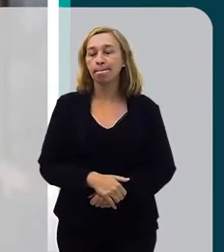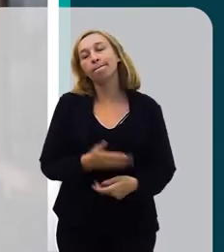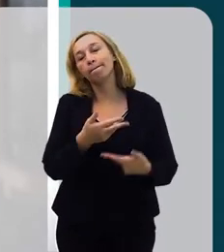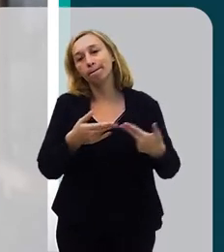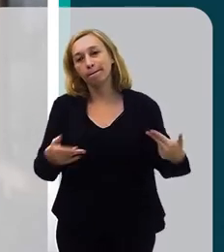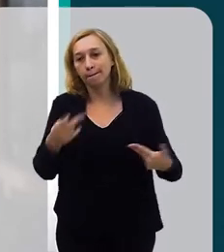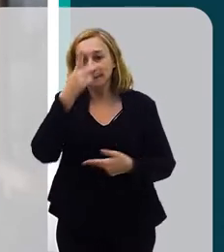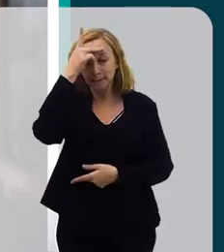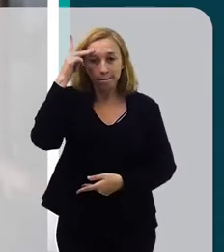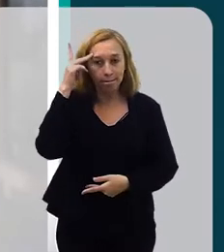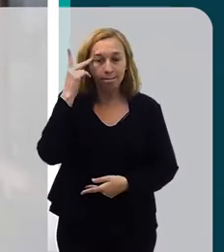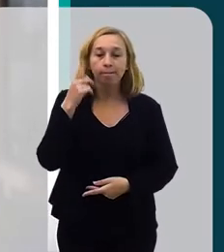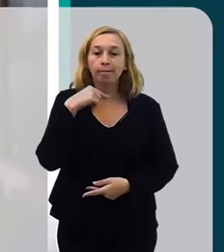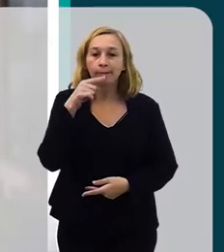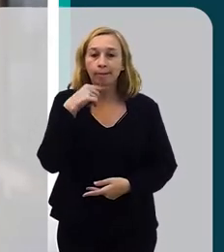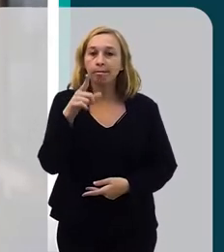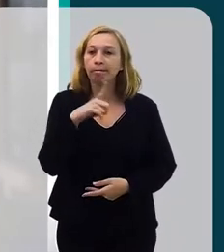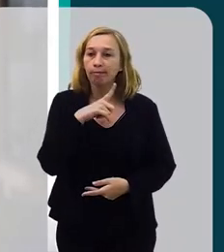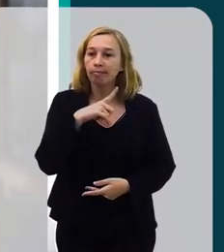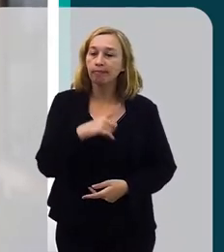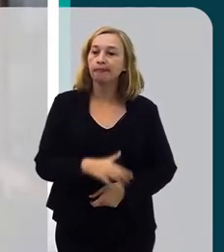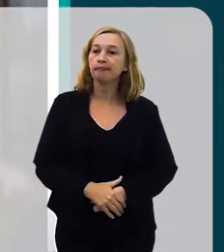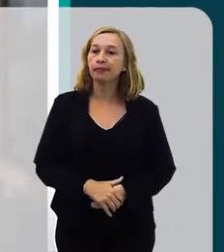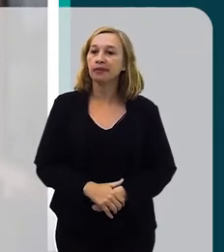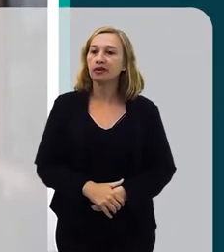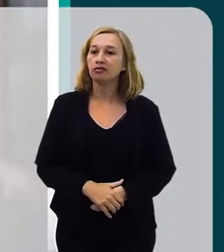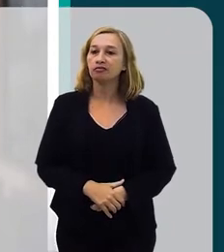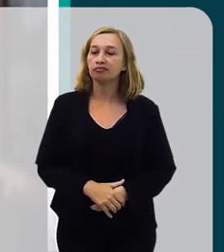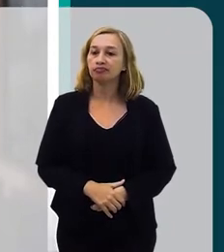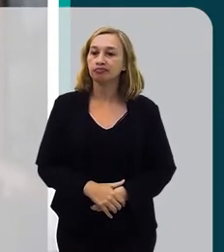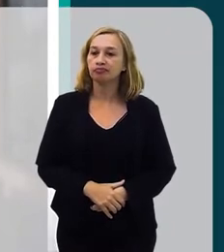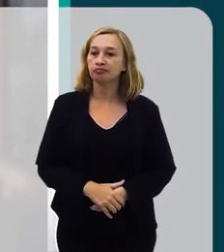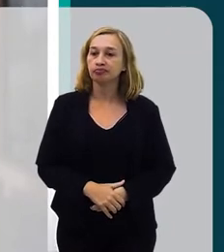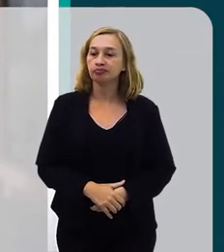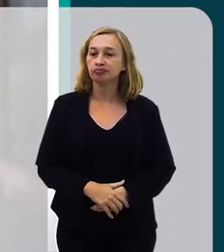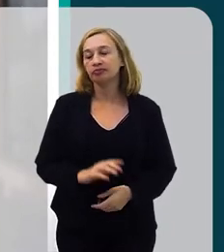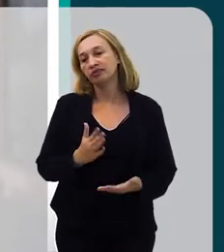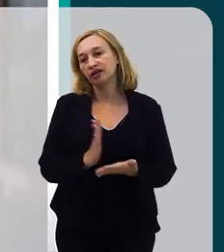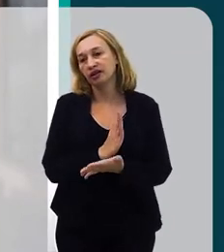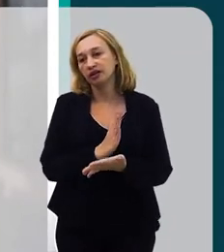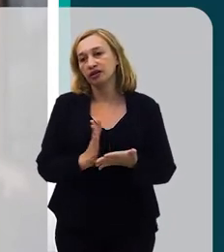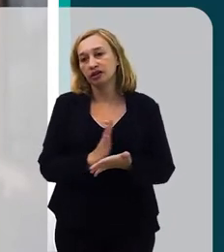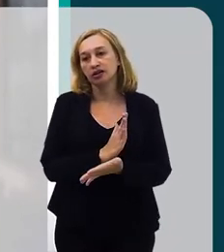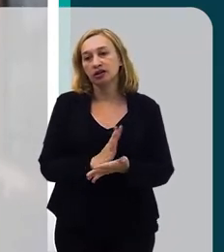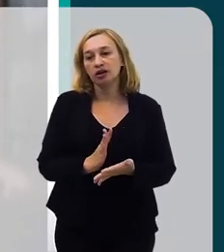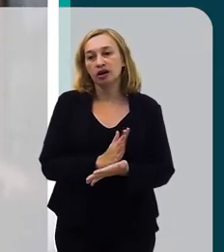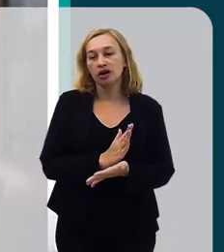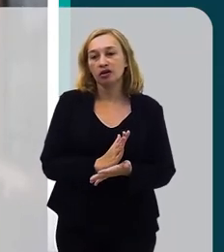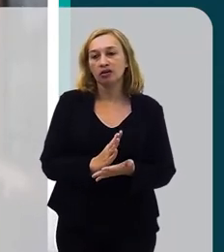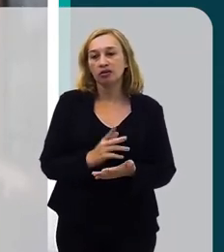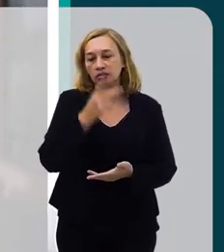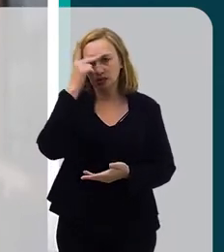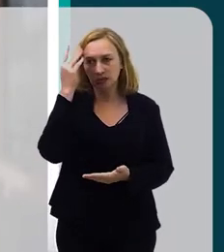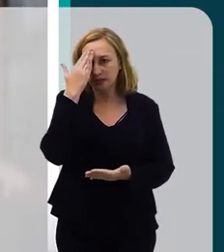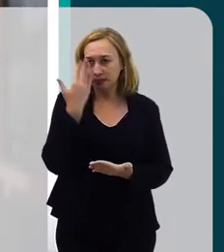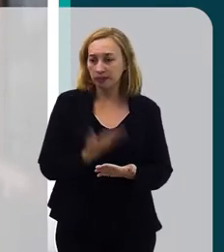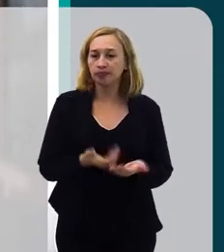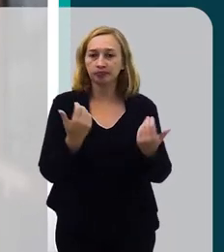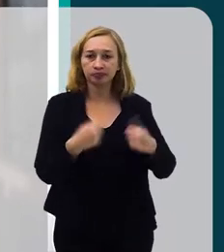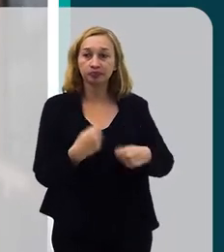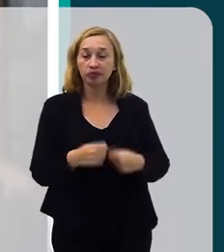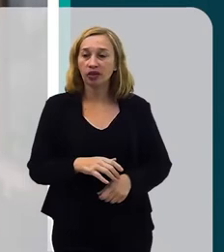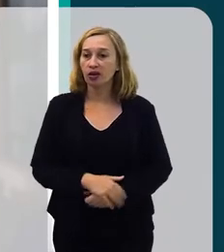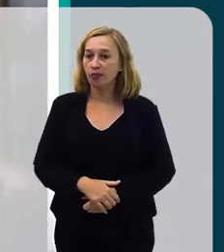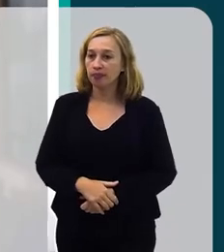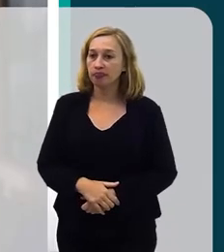também que muitas pessoas, né, têm dúvidas e muita gente acredita que precisa